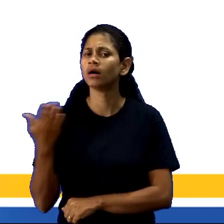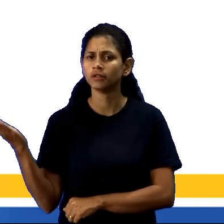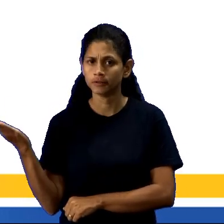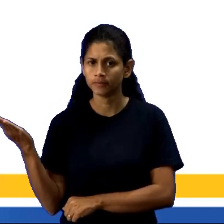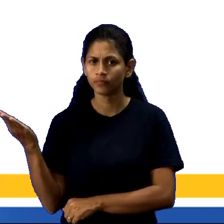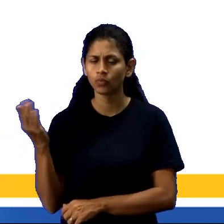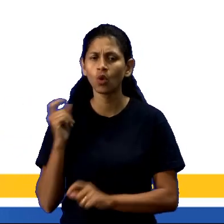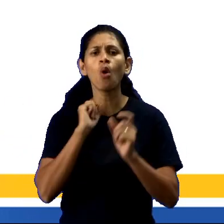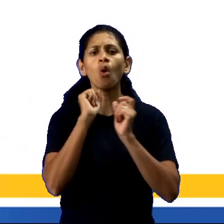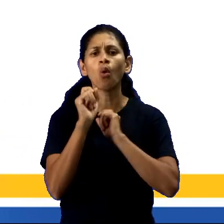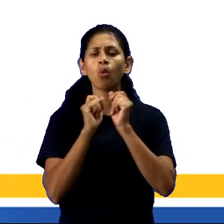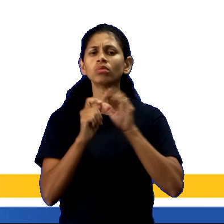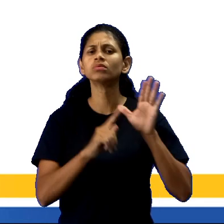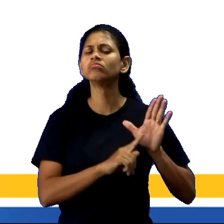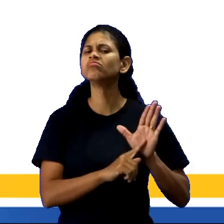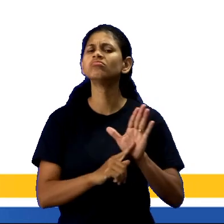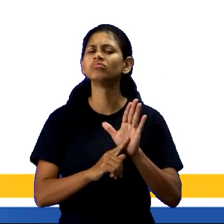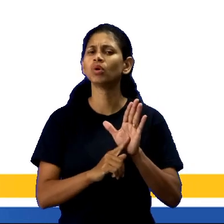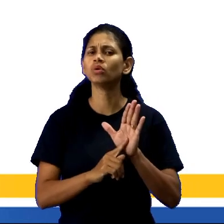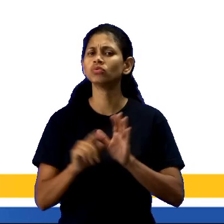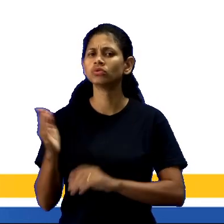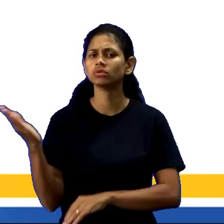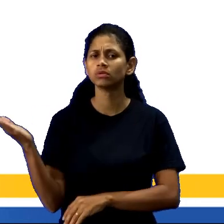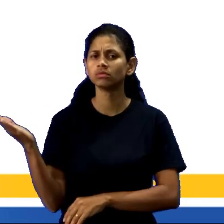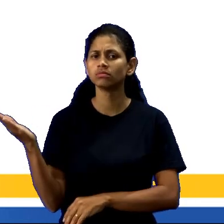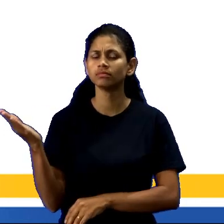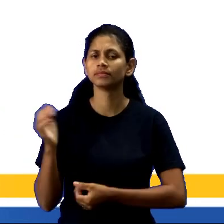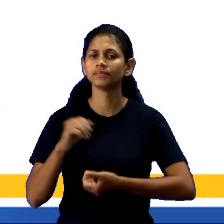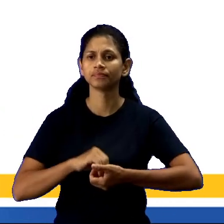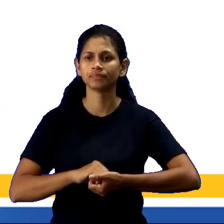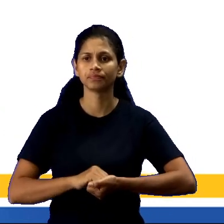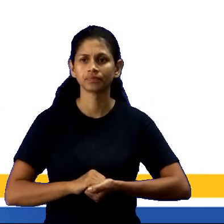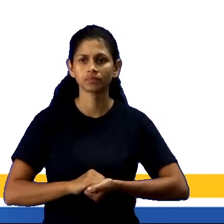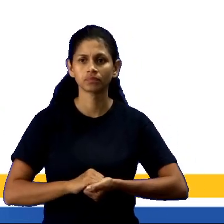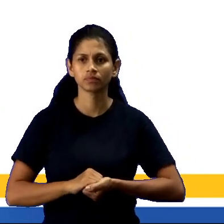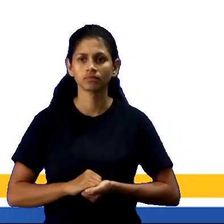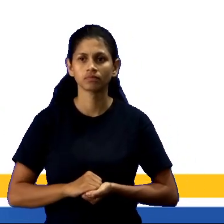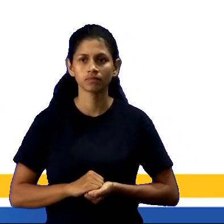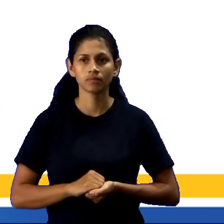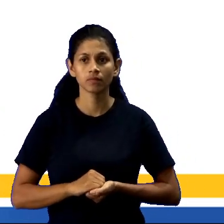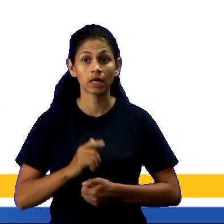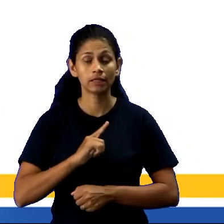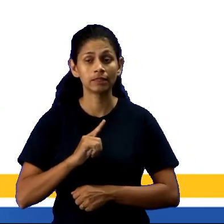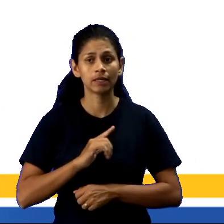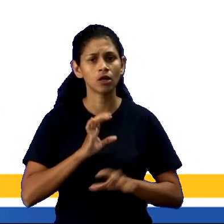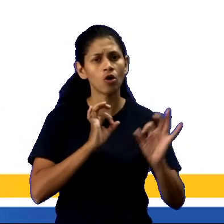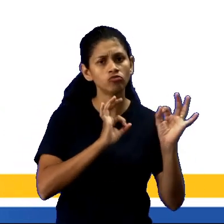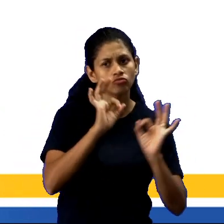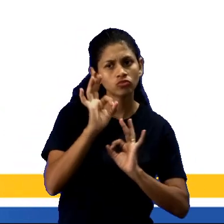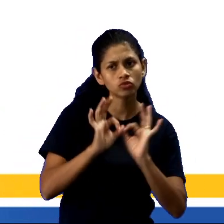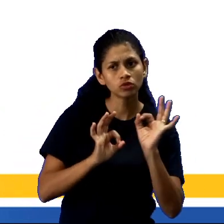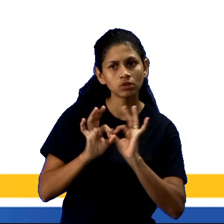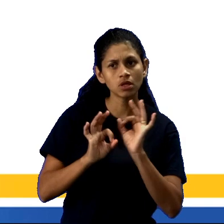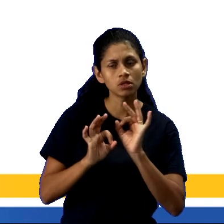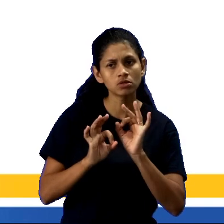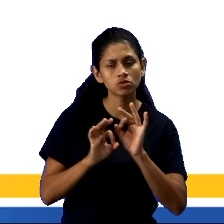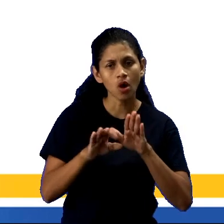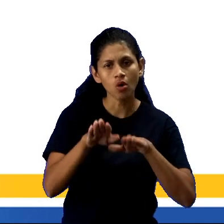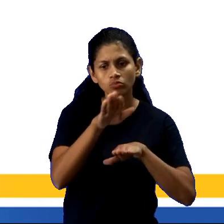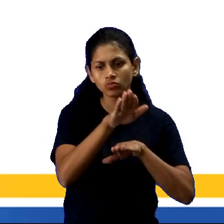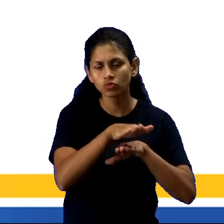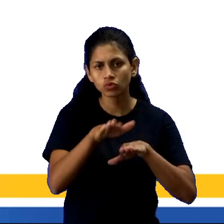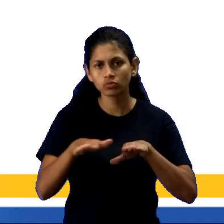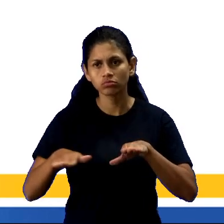que aparece nessa imagem? Você vê a organização, né, de uma parte do trânsito, temos uma faixa